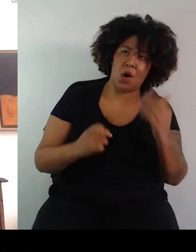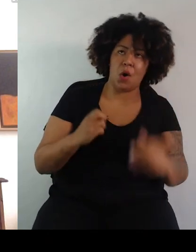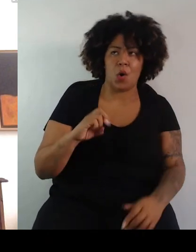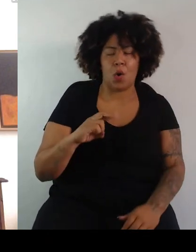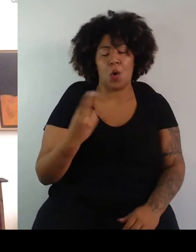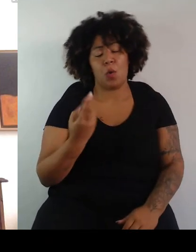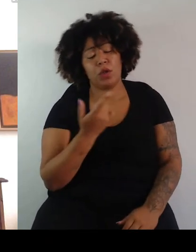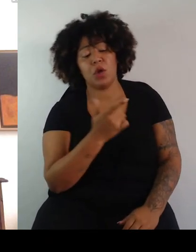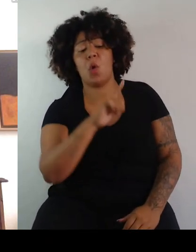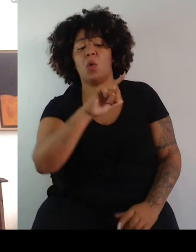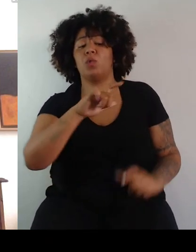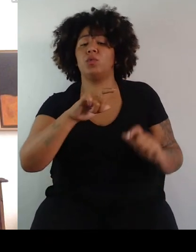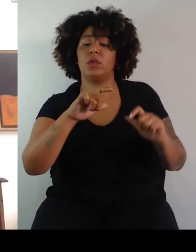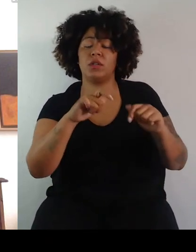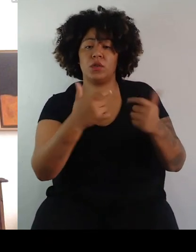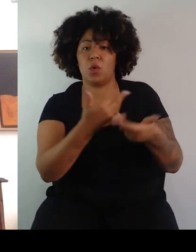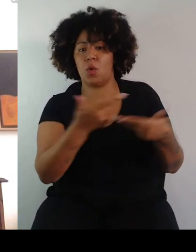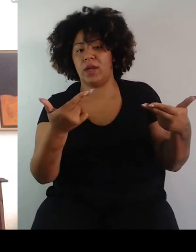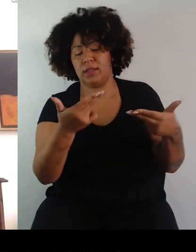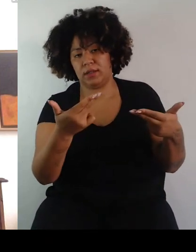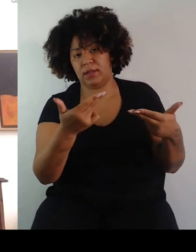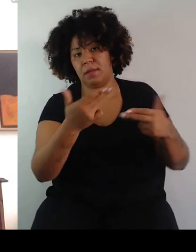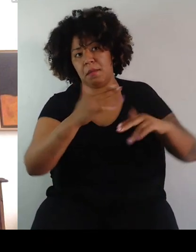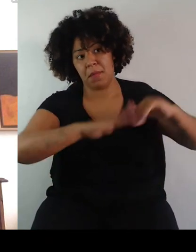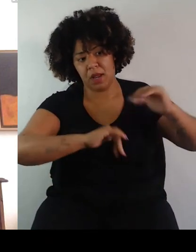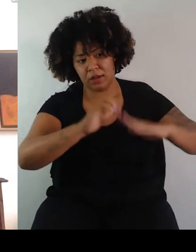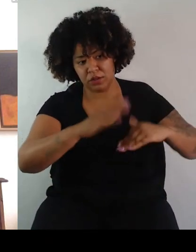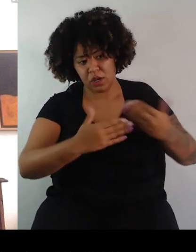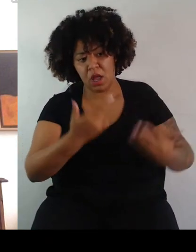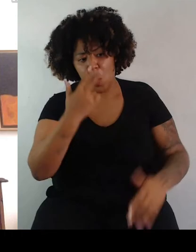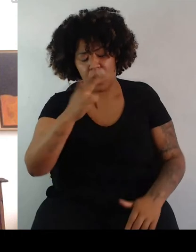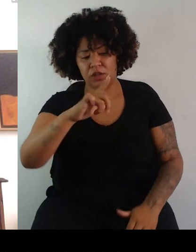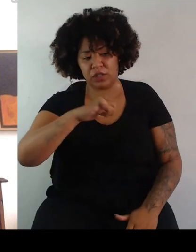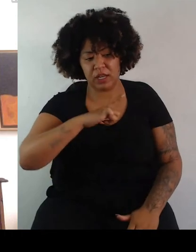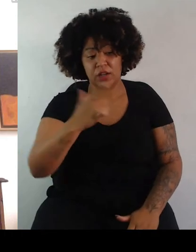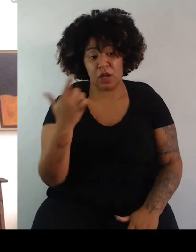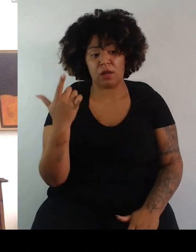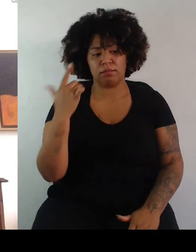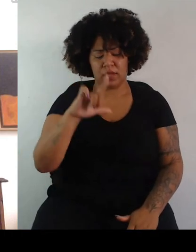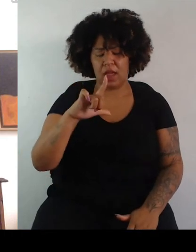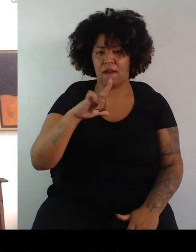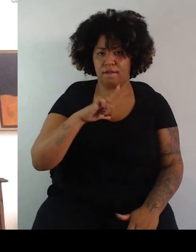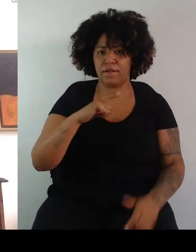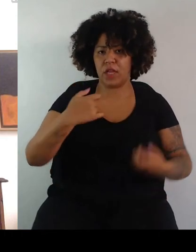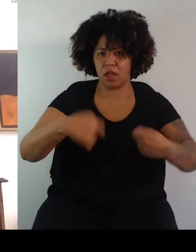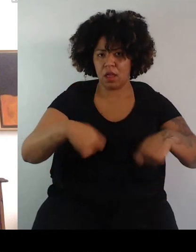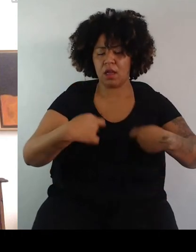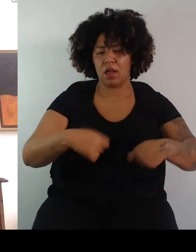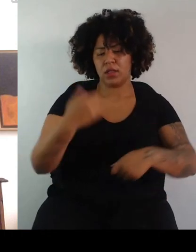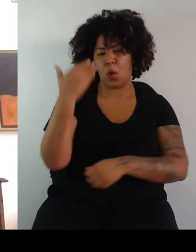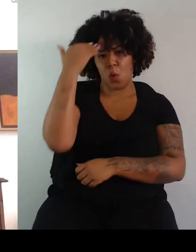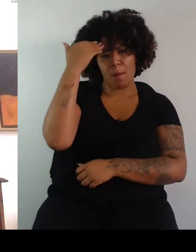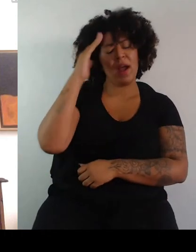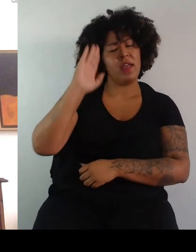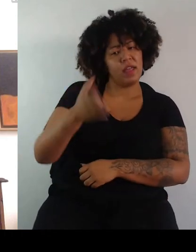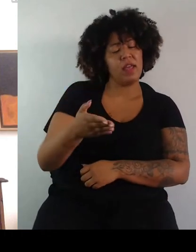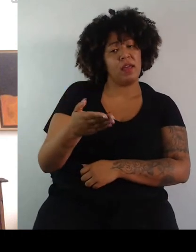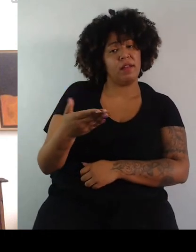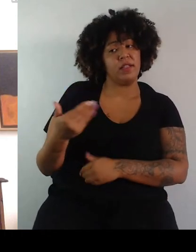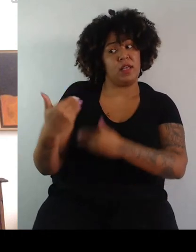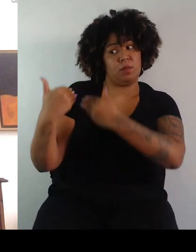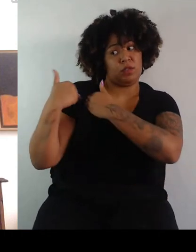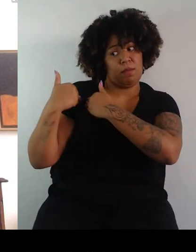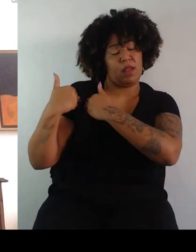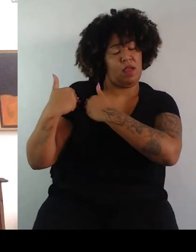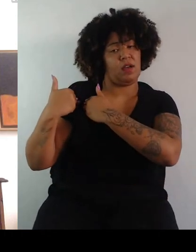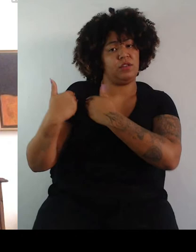certamente eu acho que ele acabou pagando esse preço e foi caro você